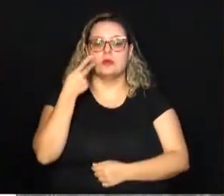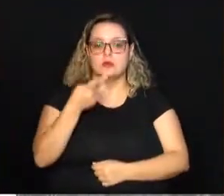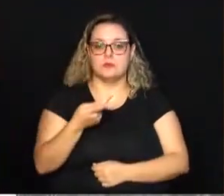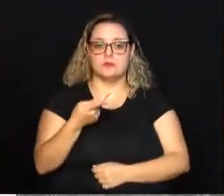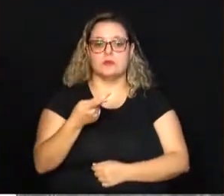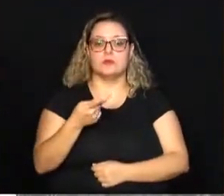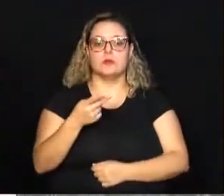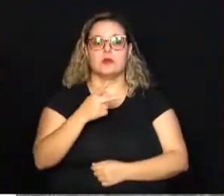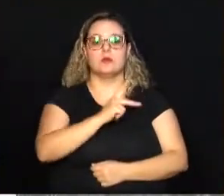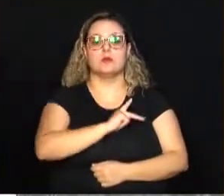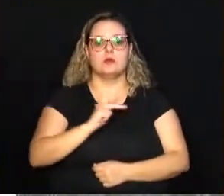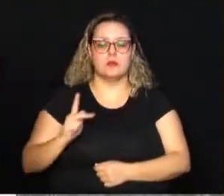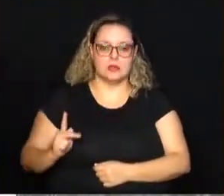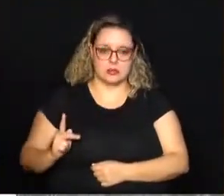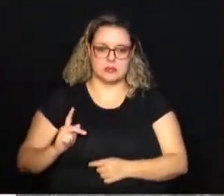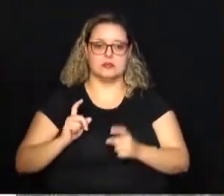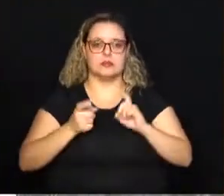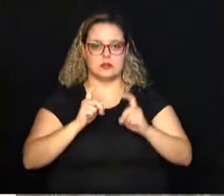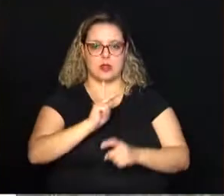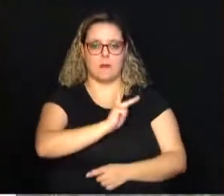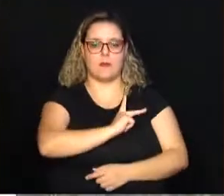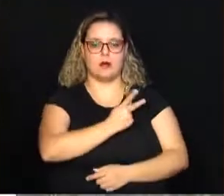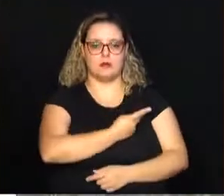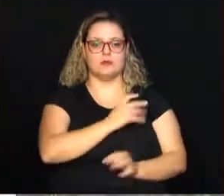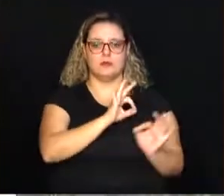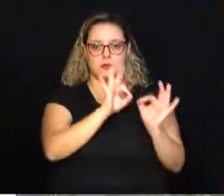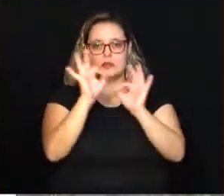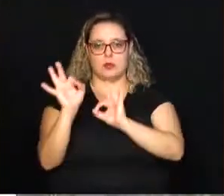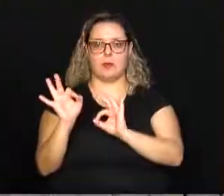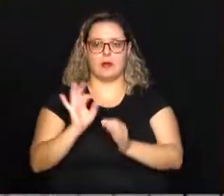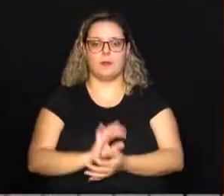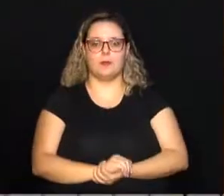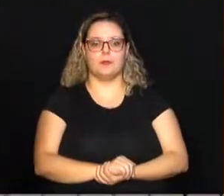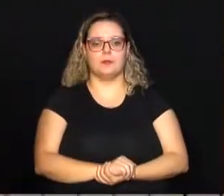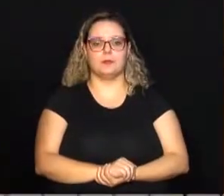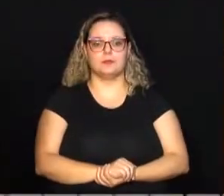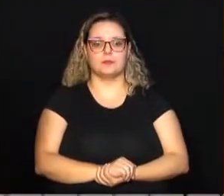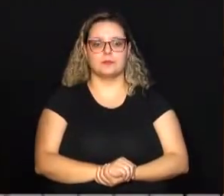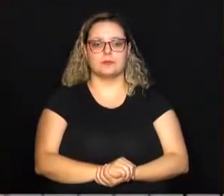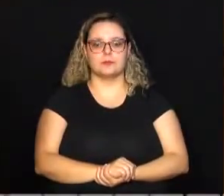comissão, o vereador Paulo Haddad. Vamos acompanhar.